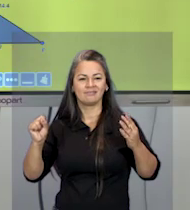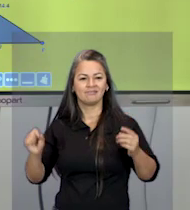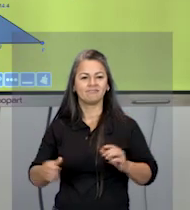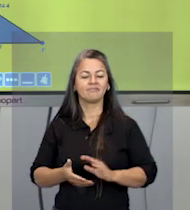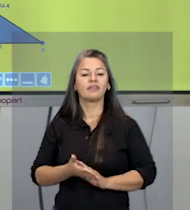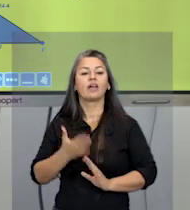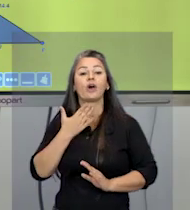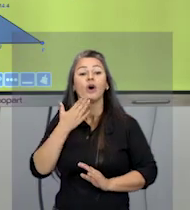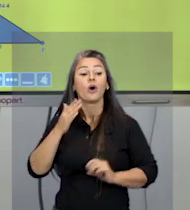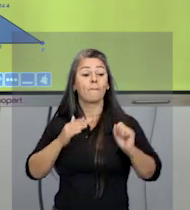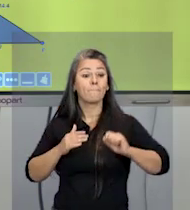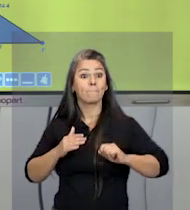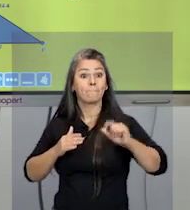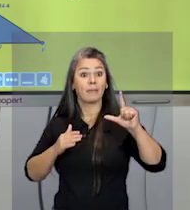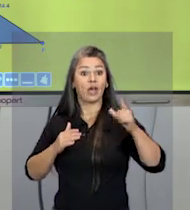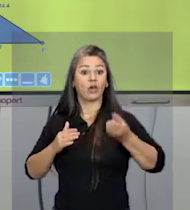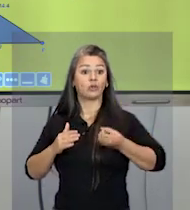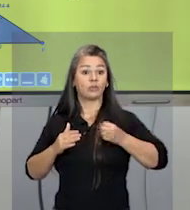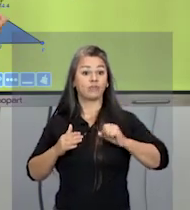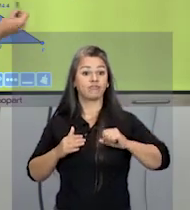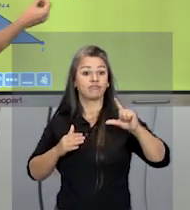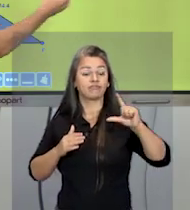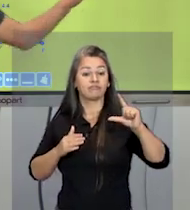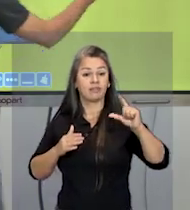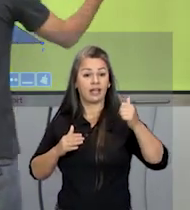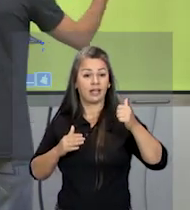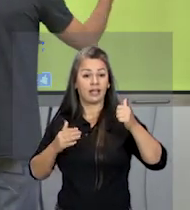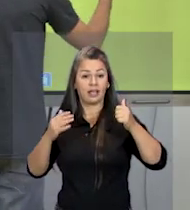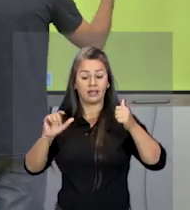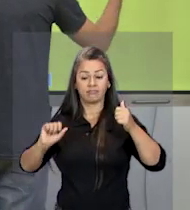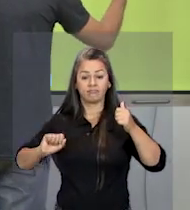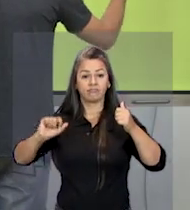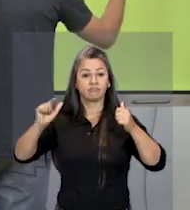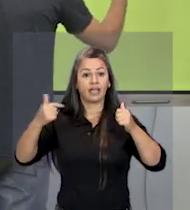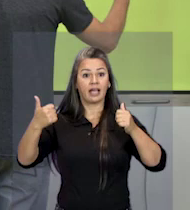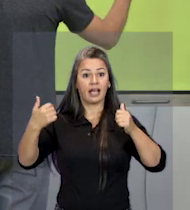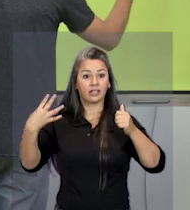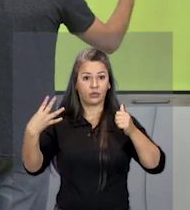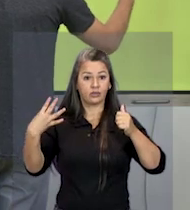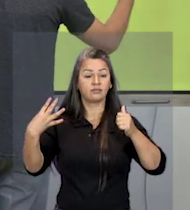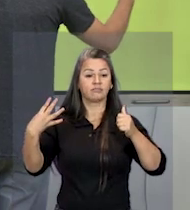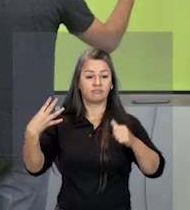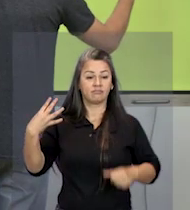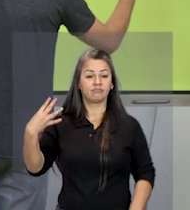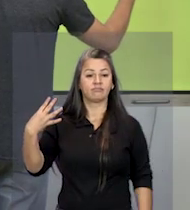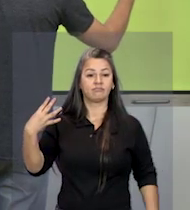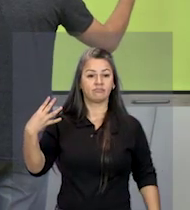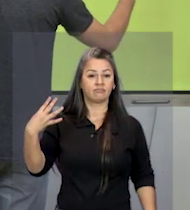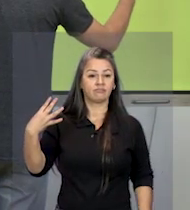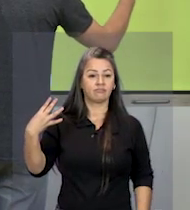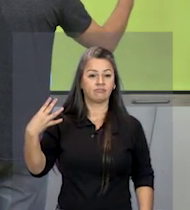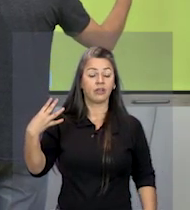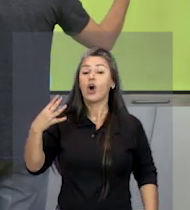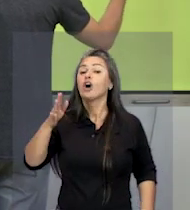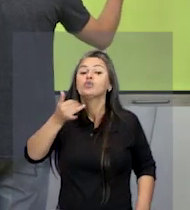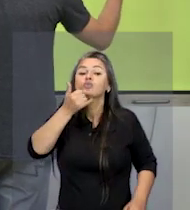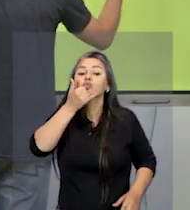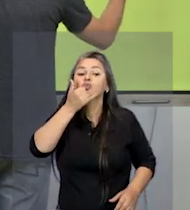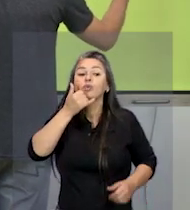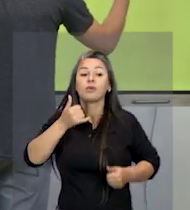E o maior? O maior é esse, 14. Isso tem que ser igual, tá? Aliás, primeiro tem que pegar